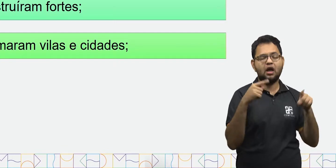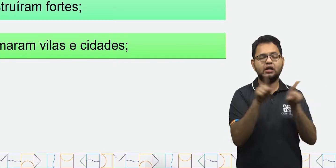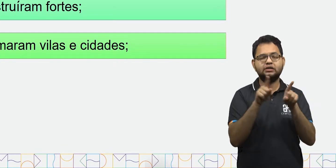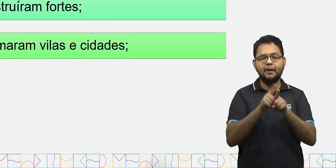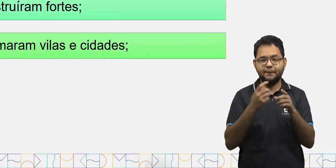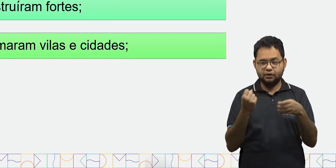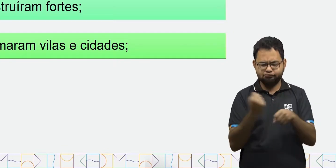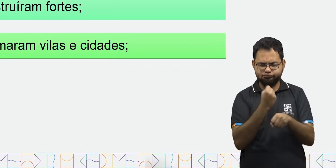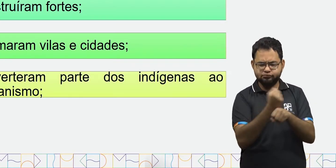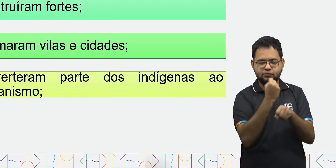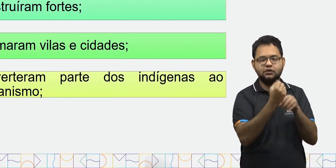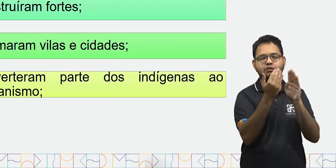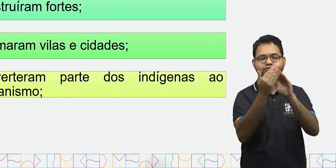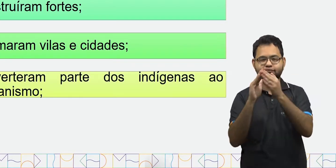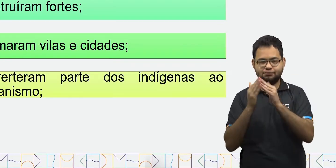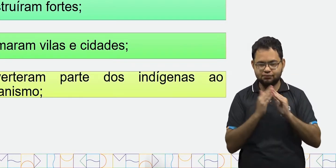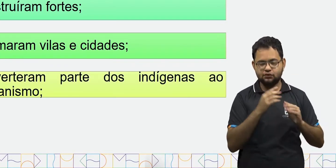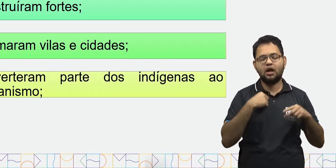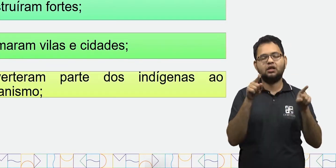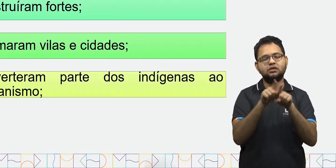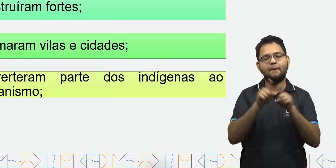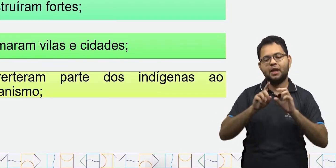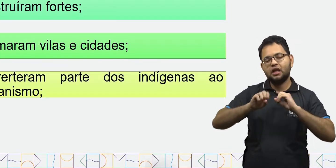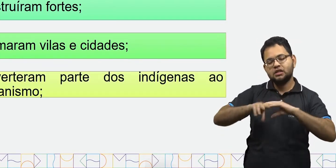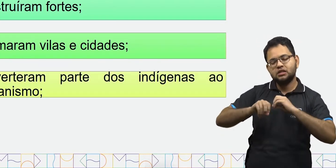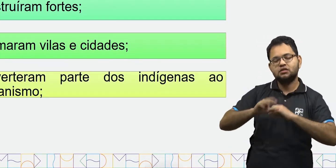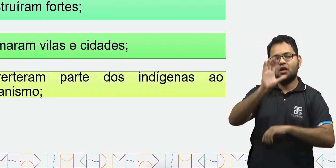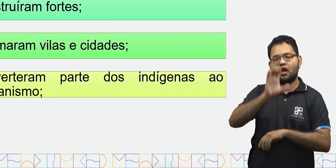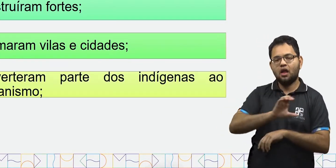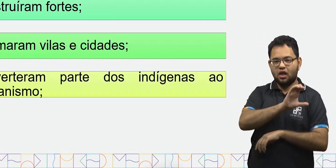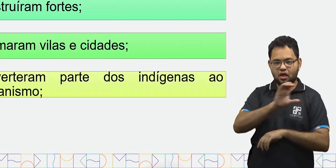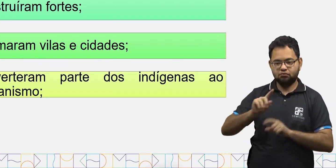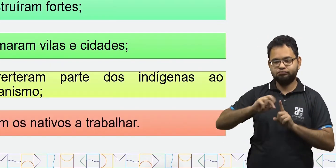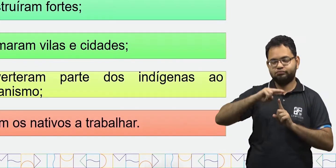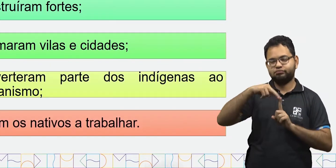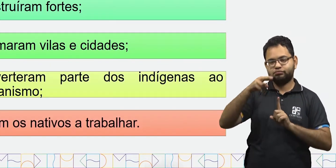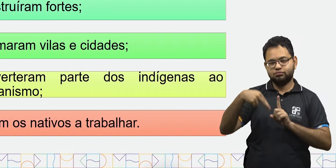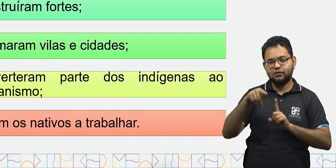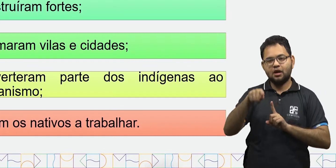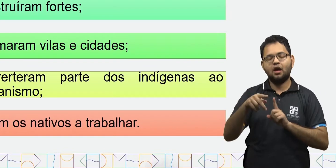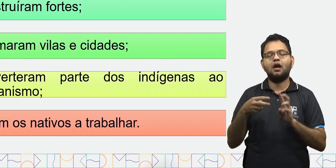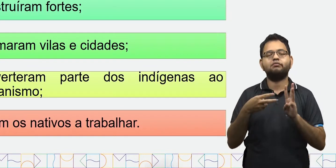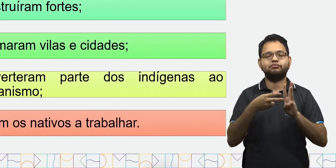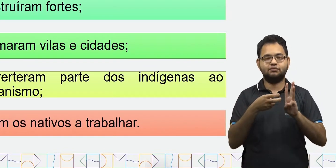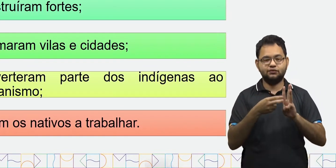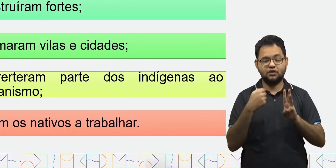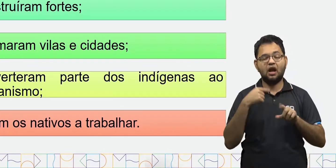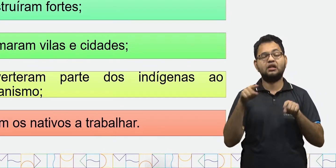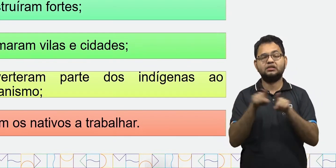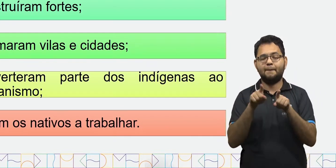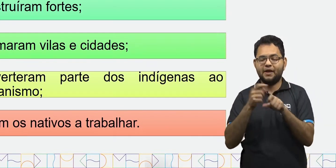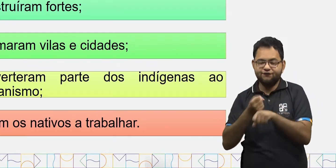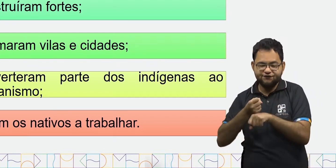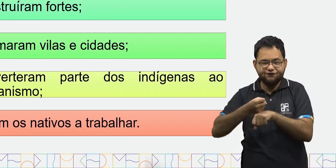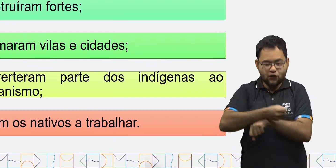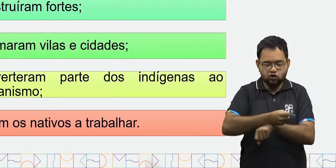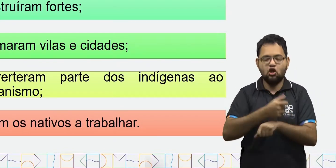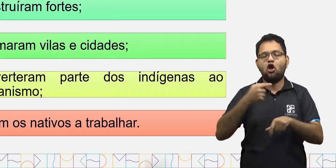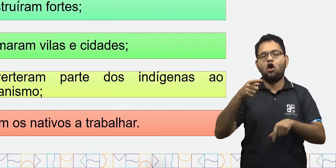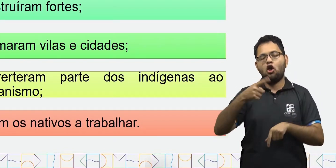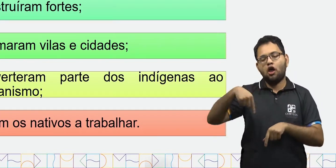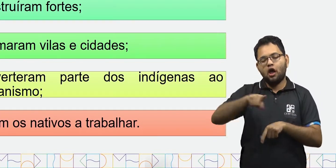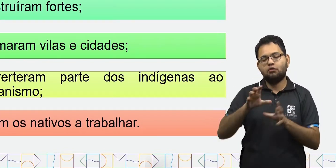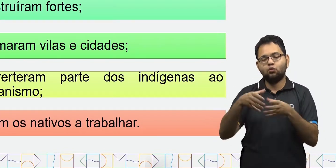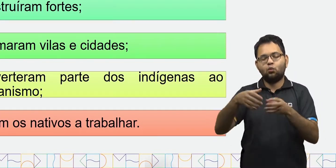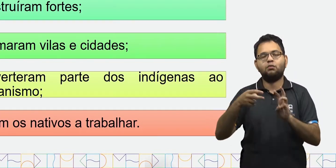cidades. Converteram parte dos indígenas ao cristianismo, além de forçá-los a trabalhar nas plantações, como remadores